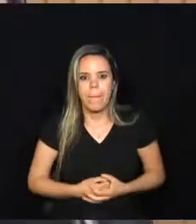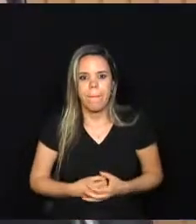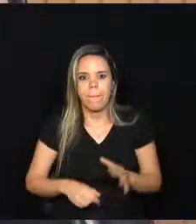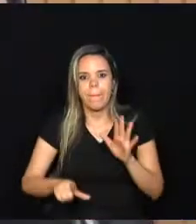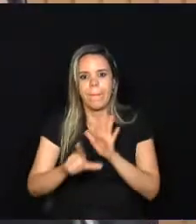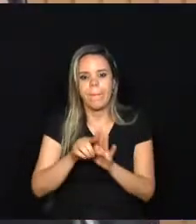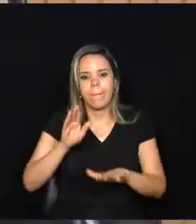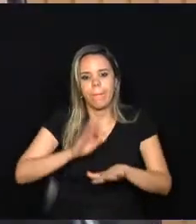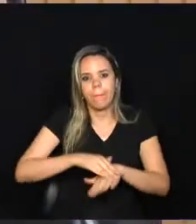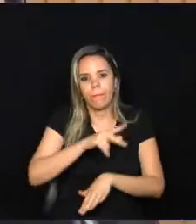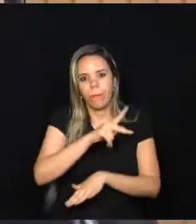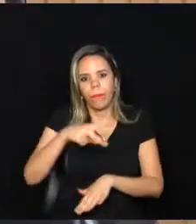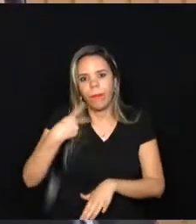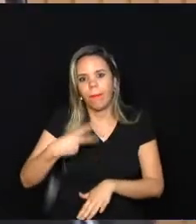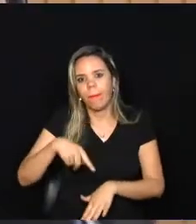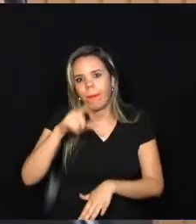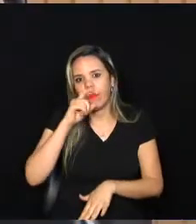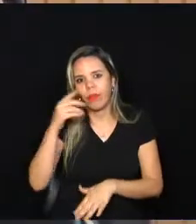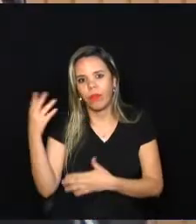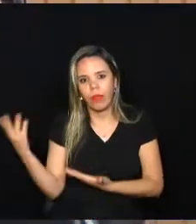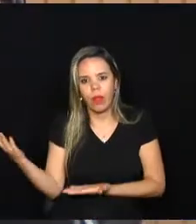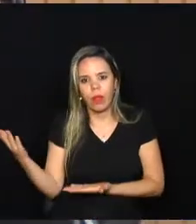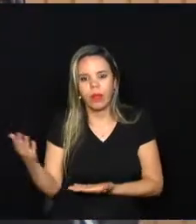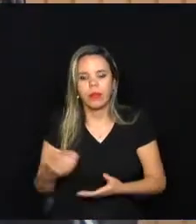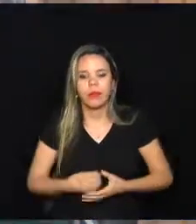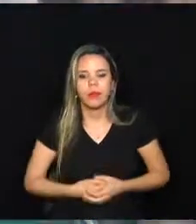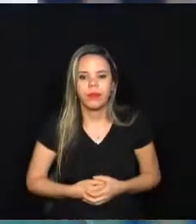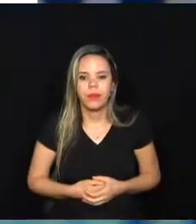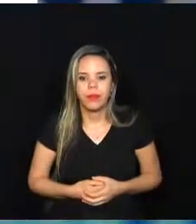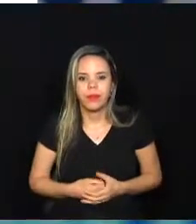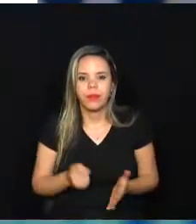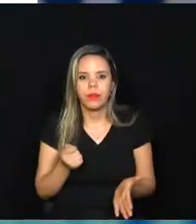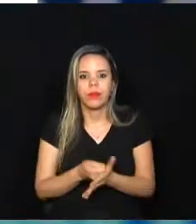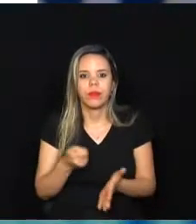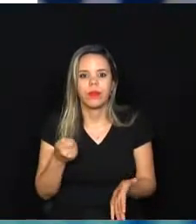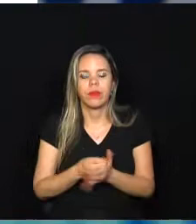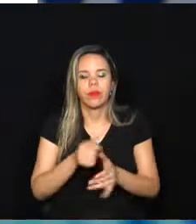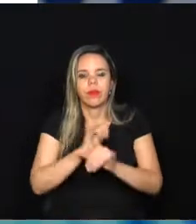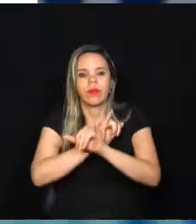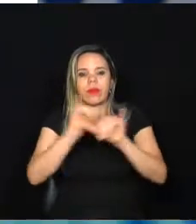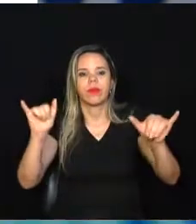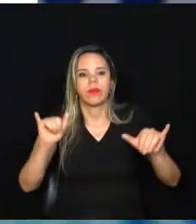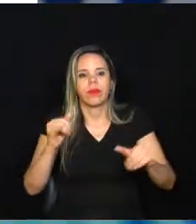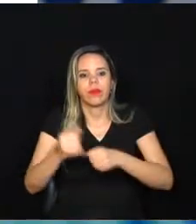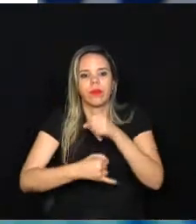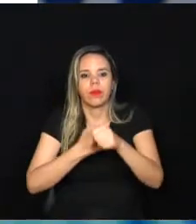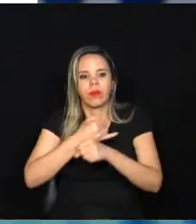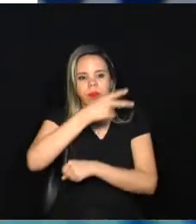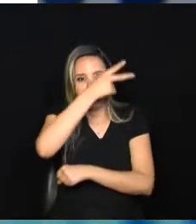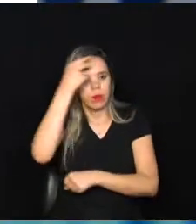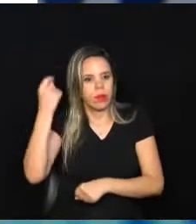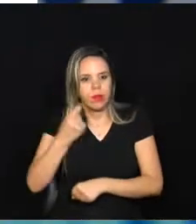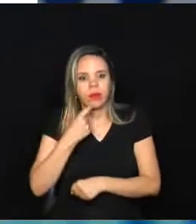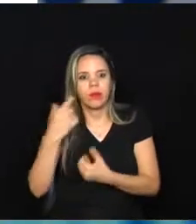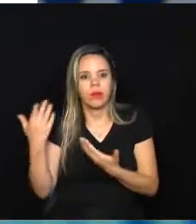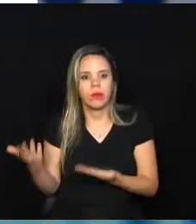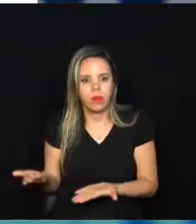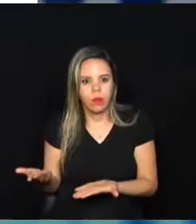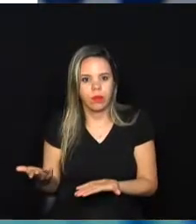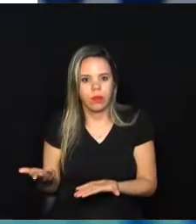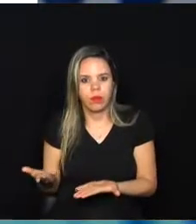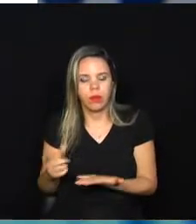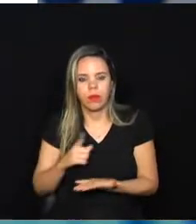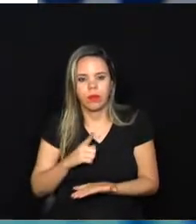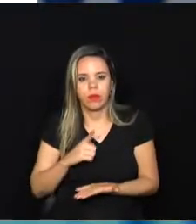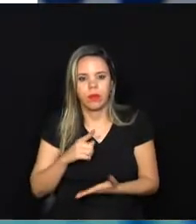de autoria do presidente da Câmara, o vereador Zé Carlos, determina que a divulgação no portal da Prefeitura de Campinas contenha